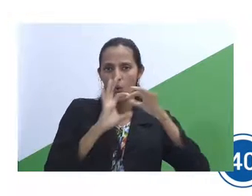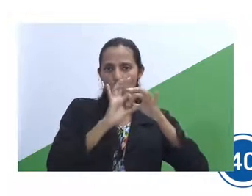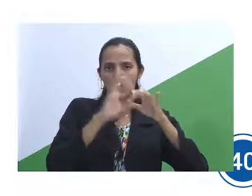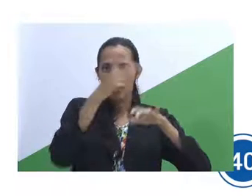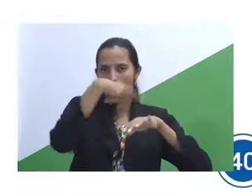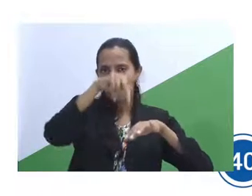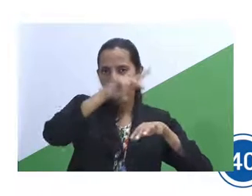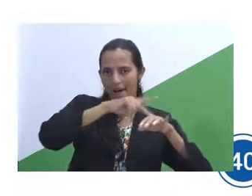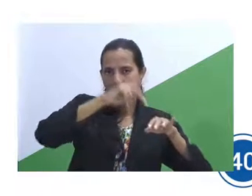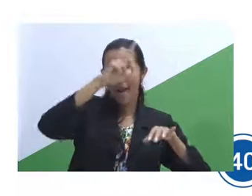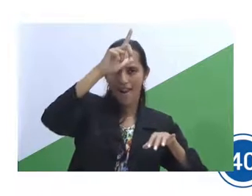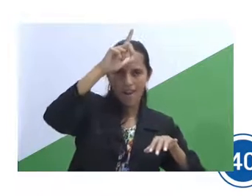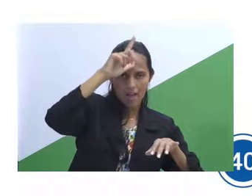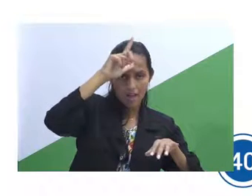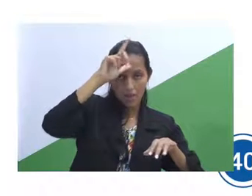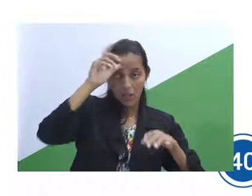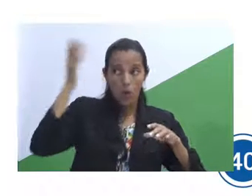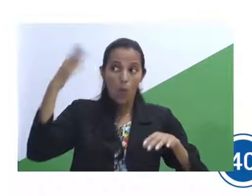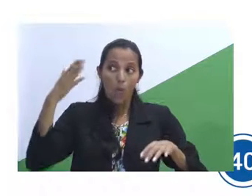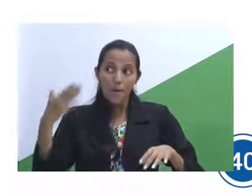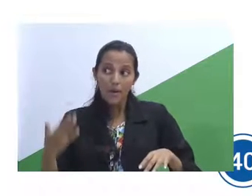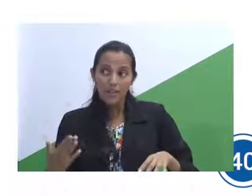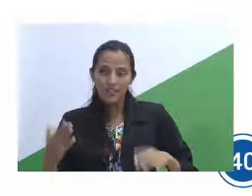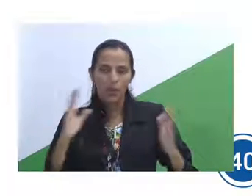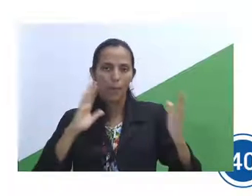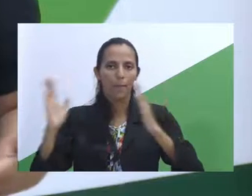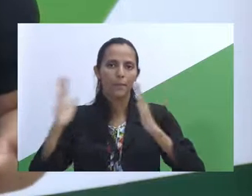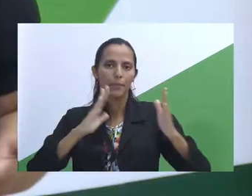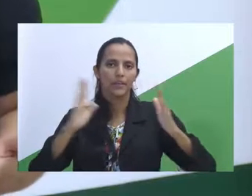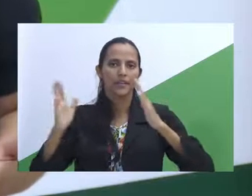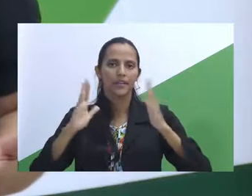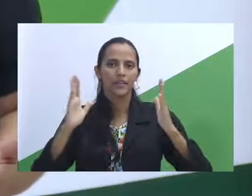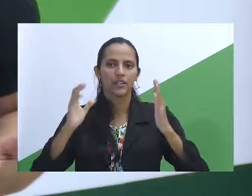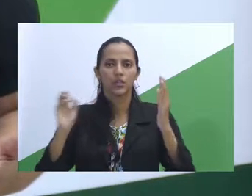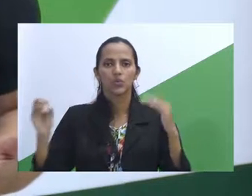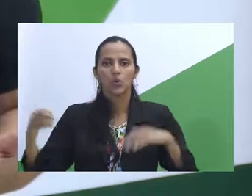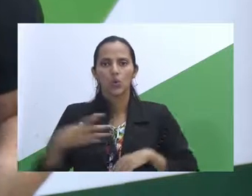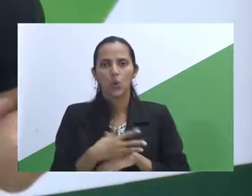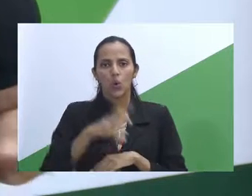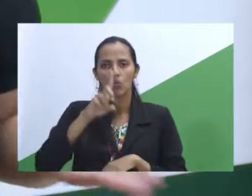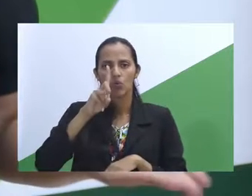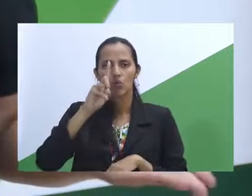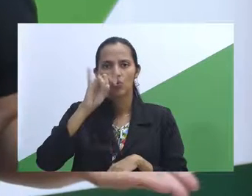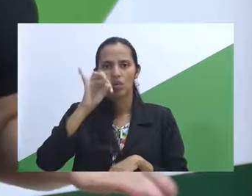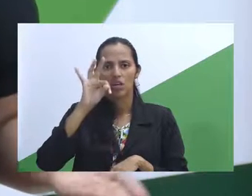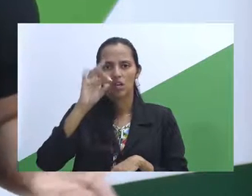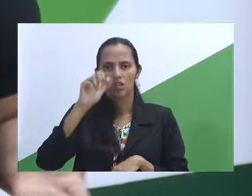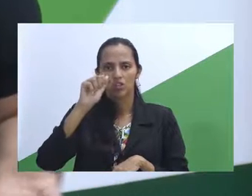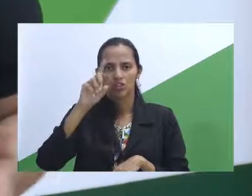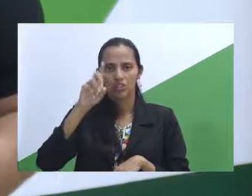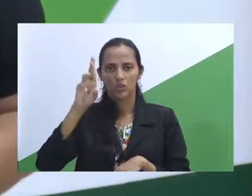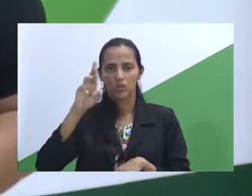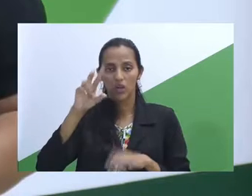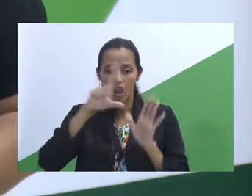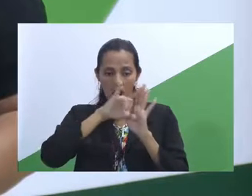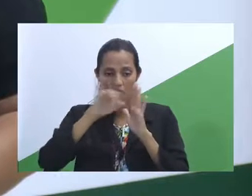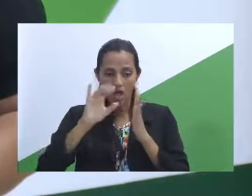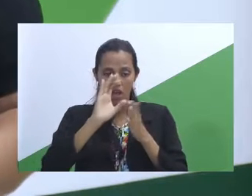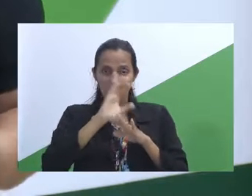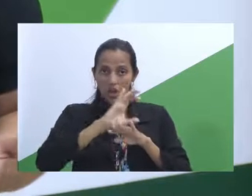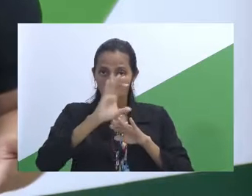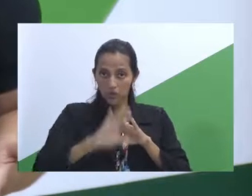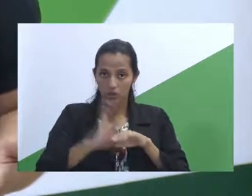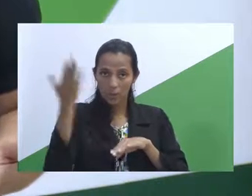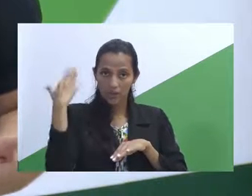Brasil, ele é um período ditatorial, é o Estado Novo, ele é fascista, né, inclusive, própria Constituição de 1937,